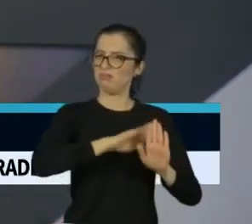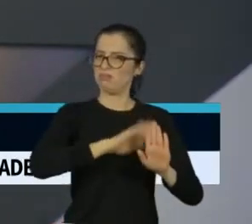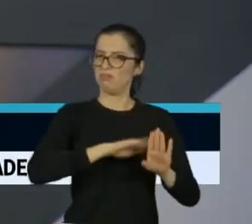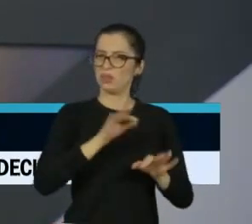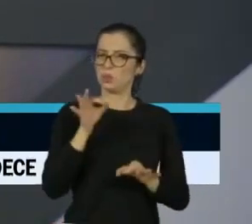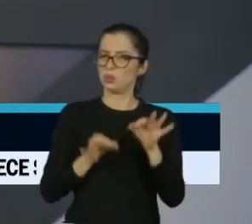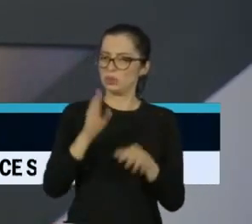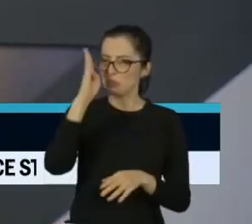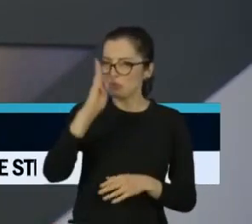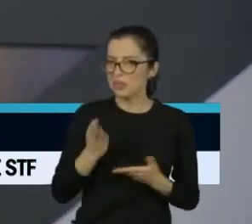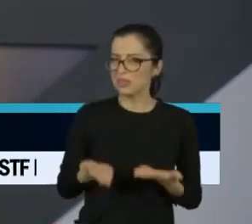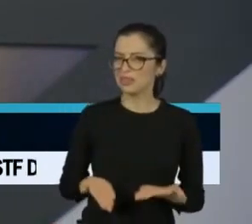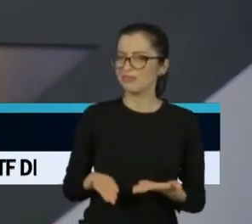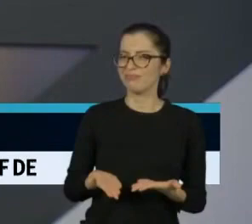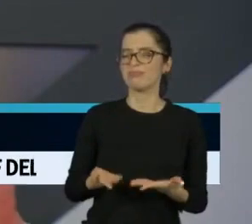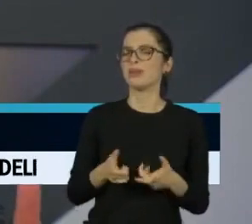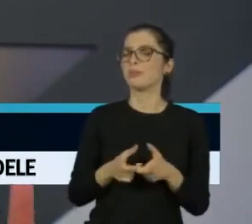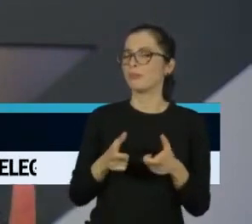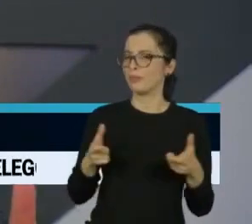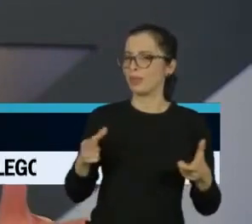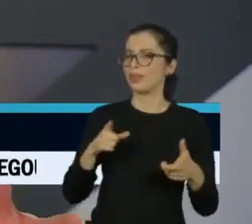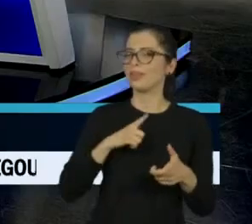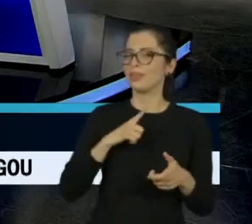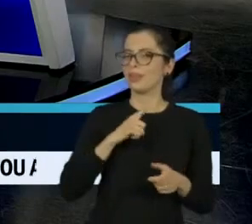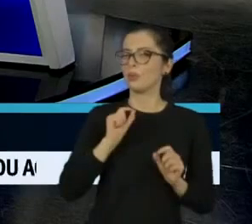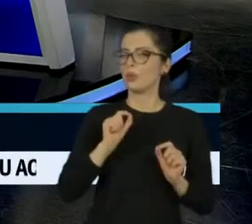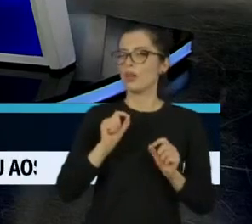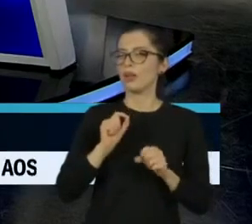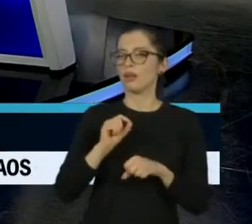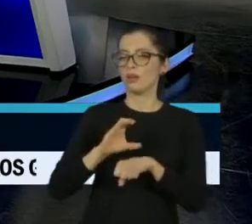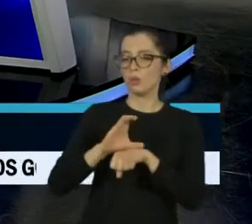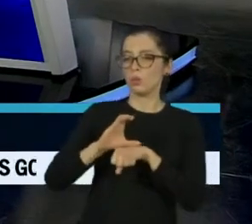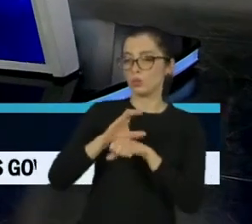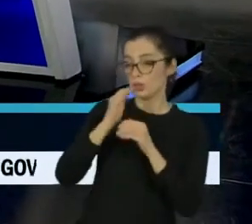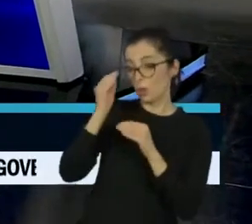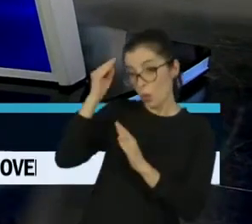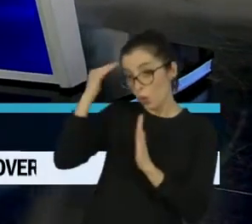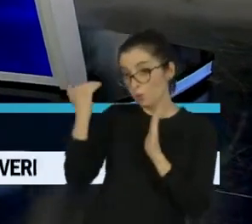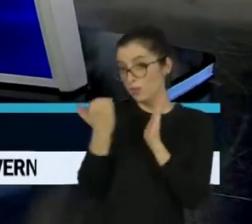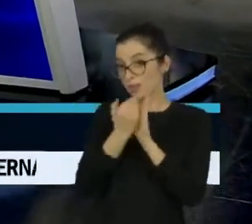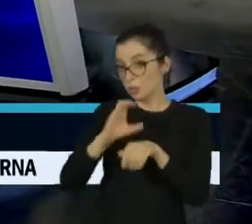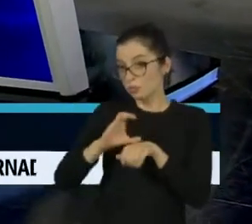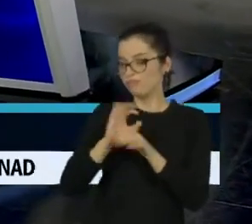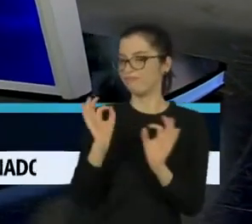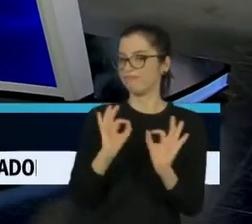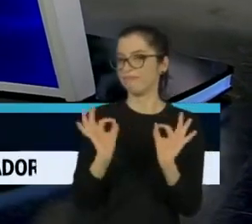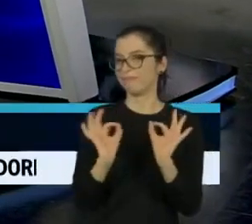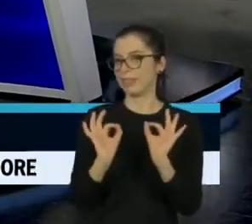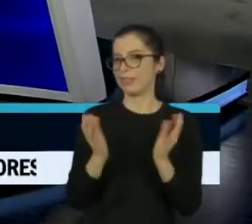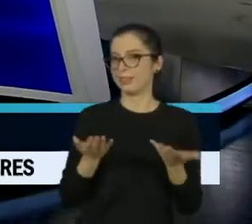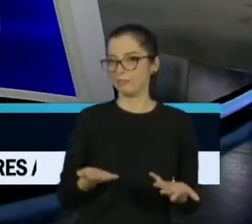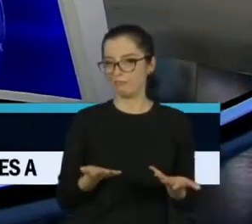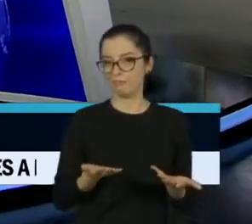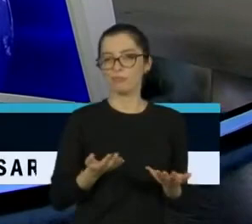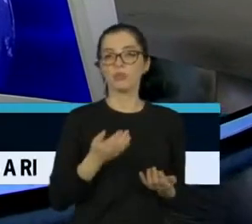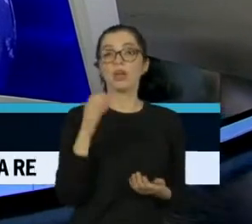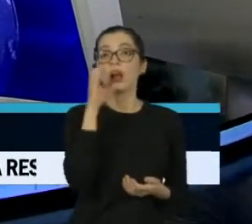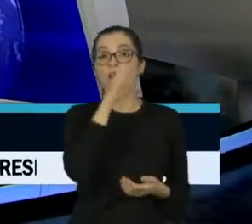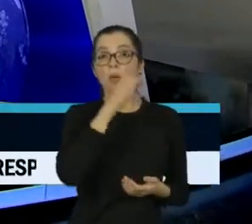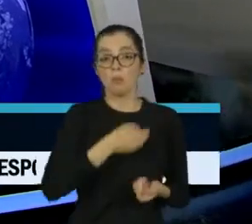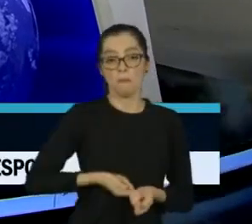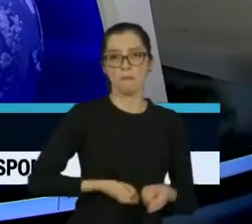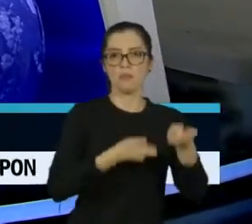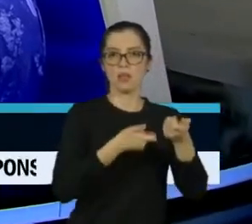grande parte, ele desrespeita a própria Constituição no sentido em que ele não dá a assistência rápida e necessária,